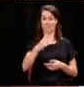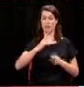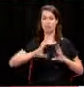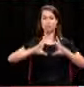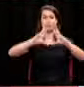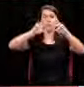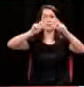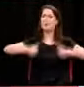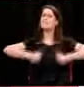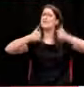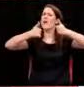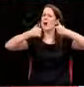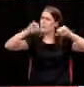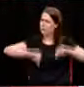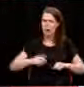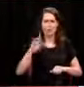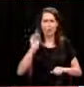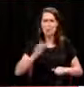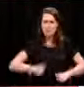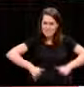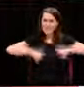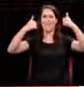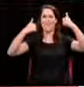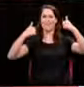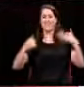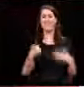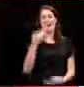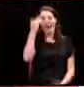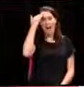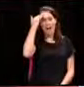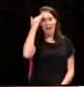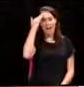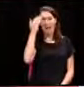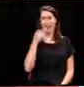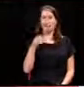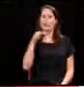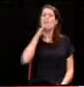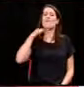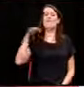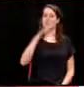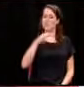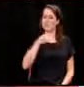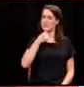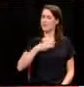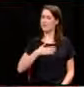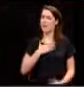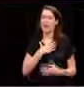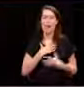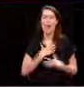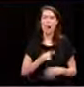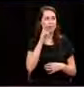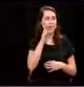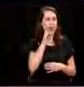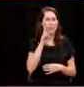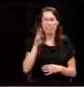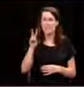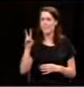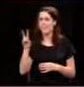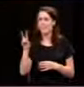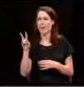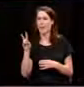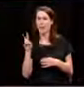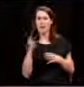pior, sempre para melhor. Pronto, acho que a família benfiquista gosta de ver isto no seu